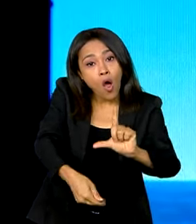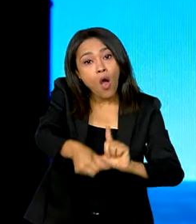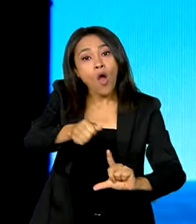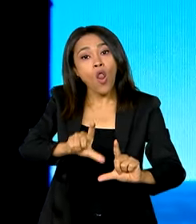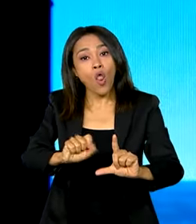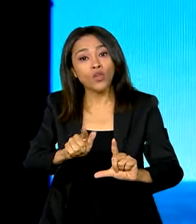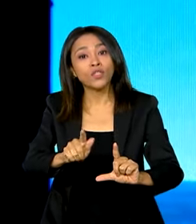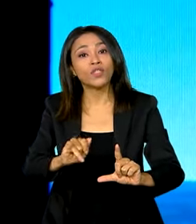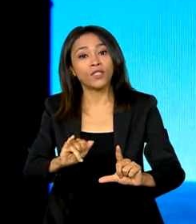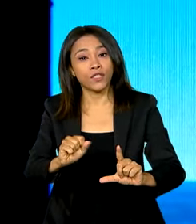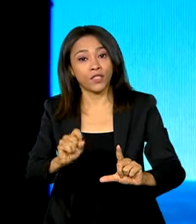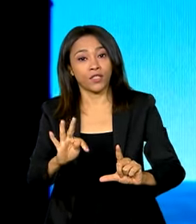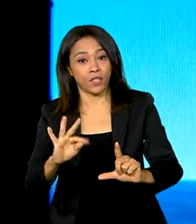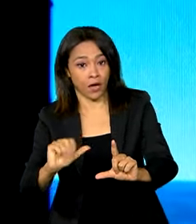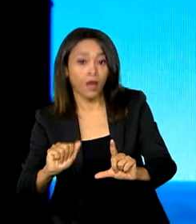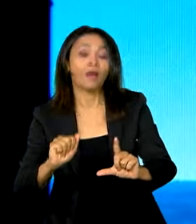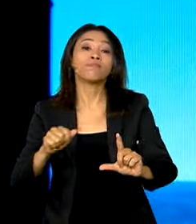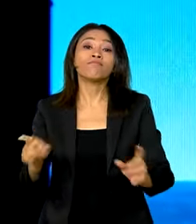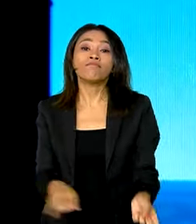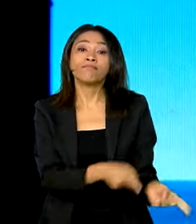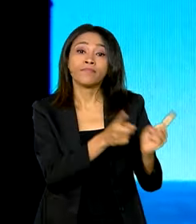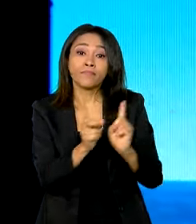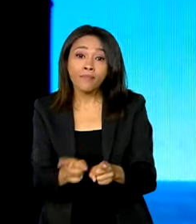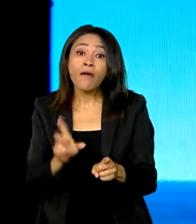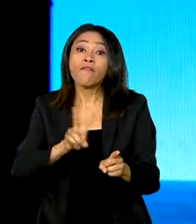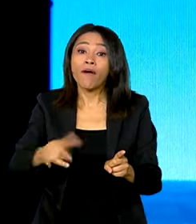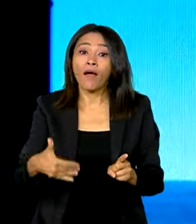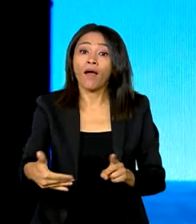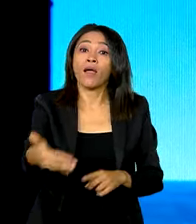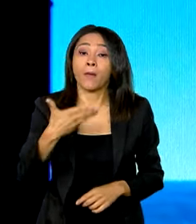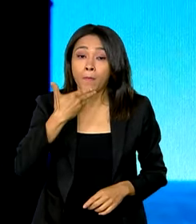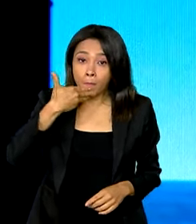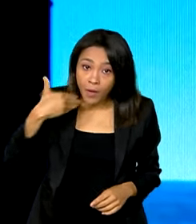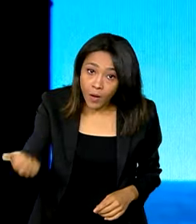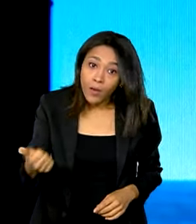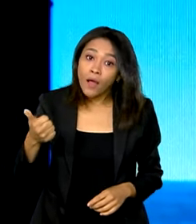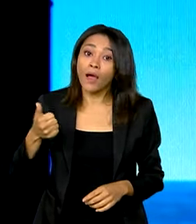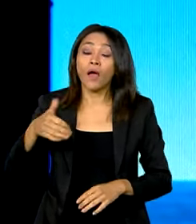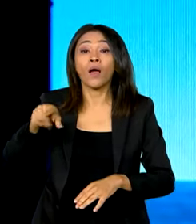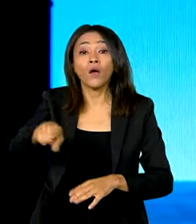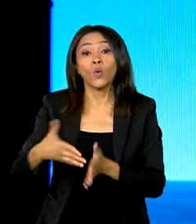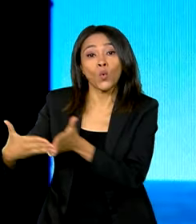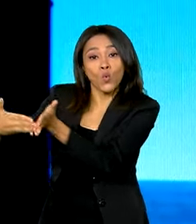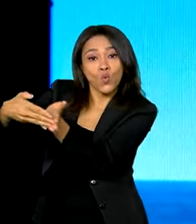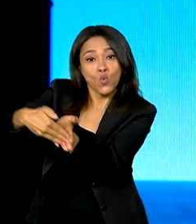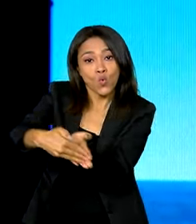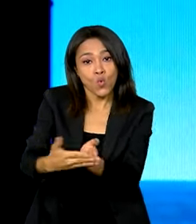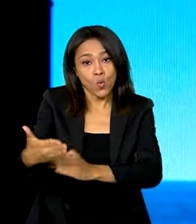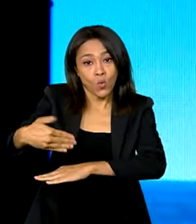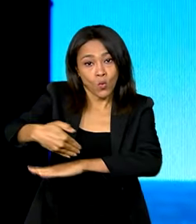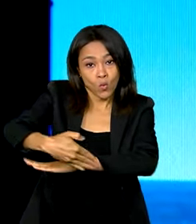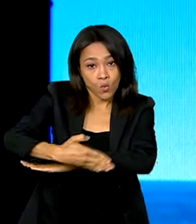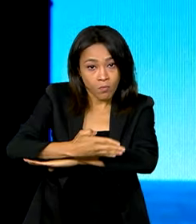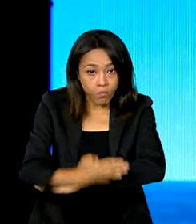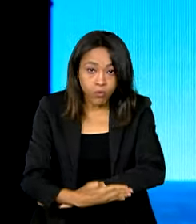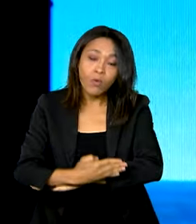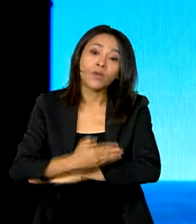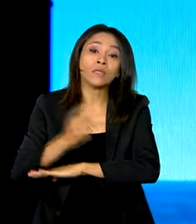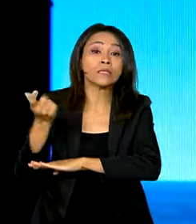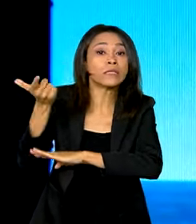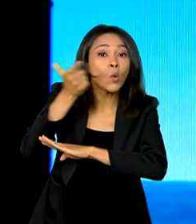do porto, vai melhorar a operação do porto, fazendo com que a gente possa